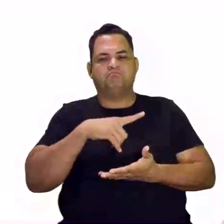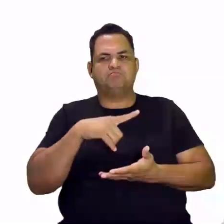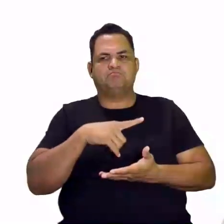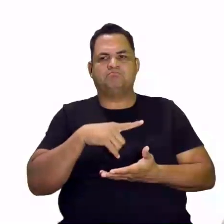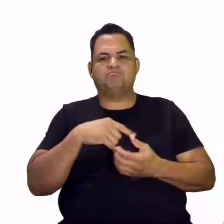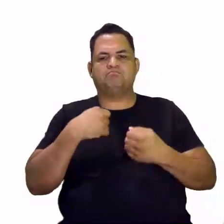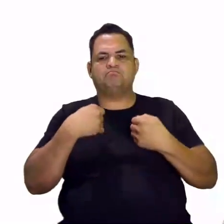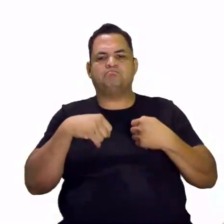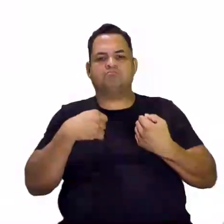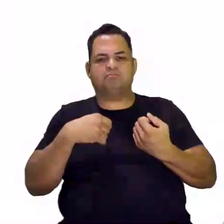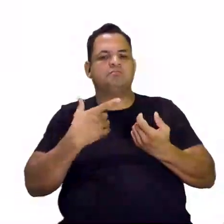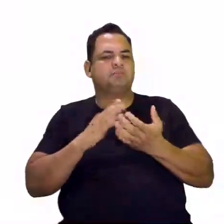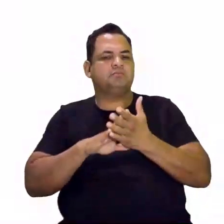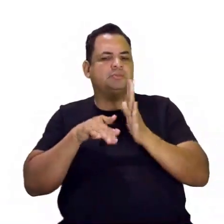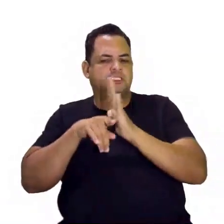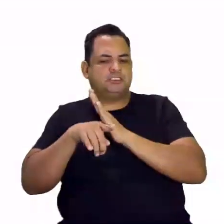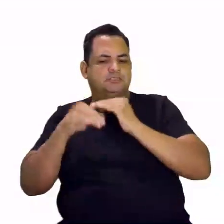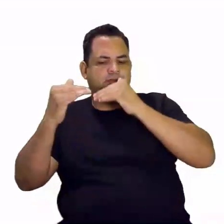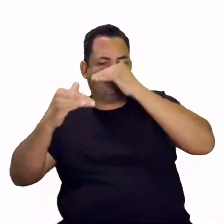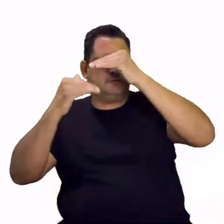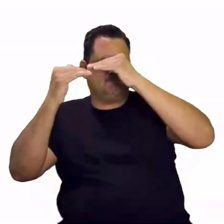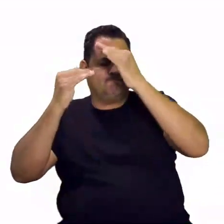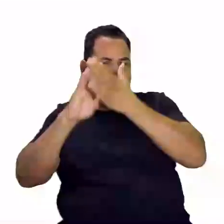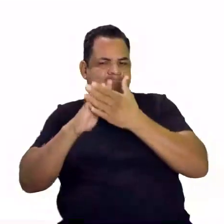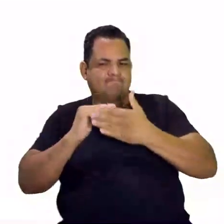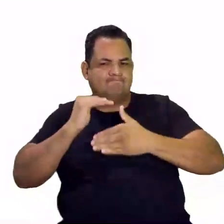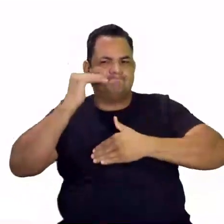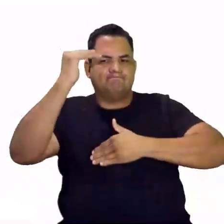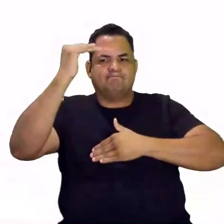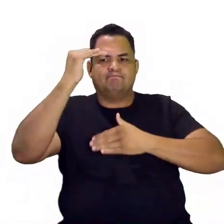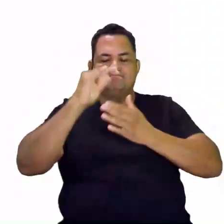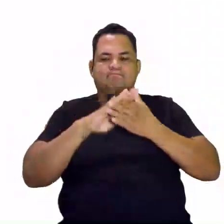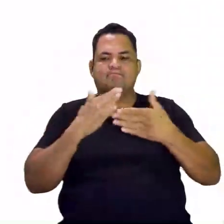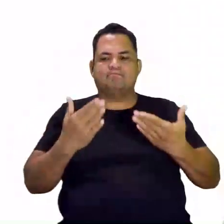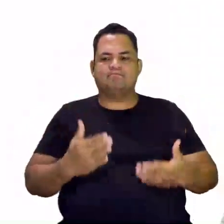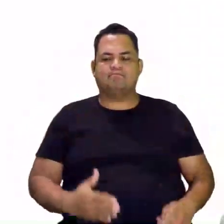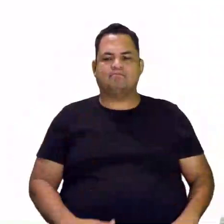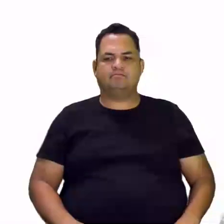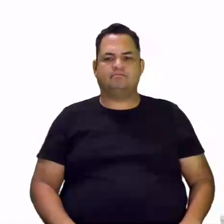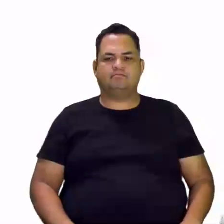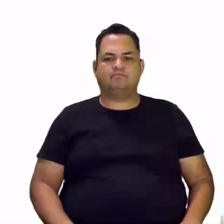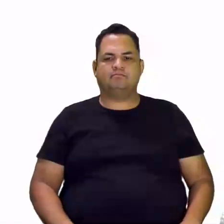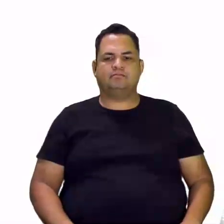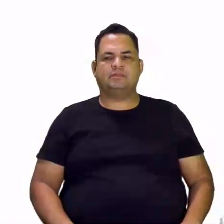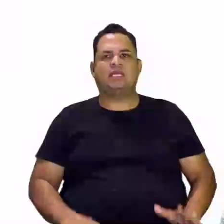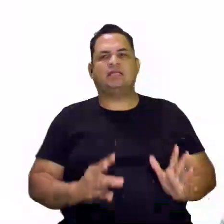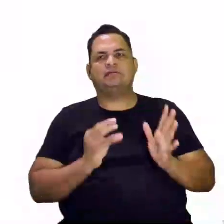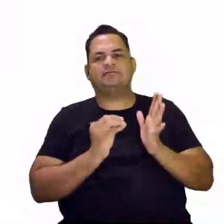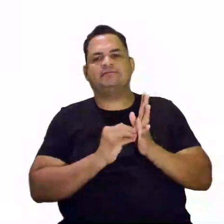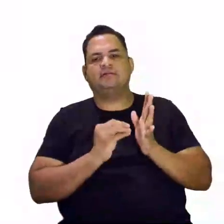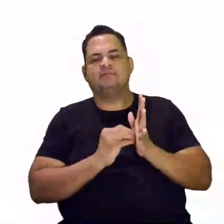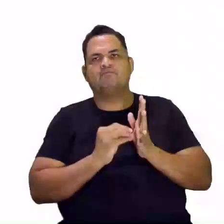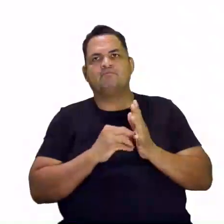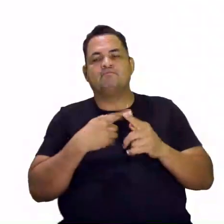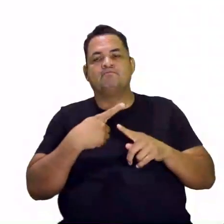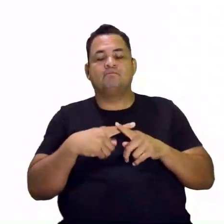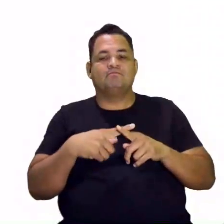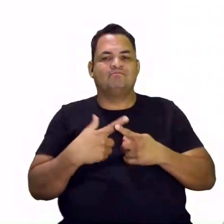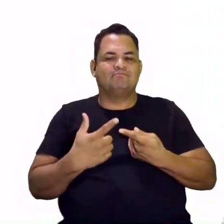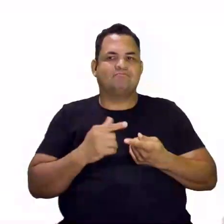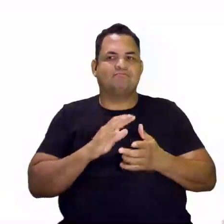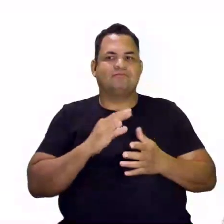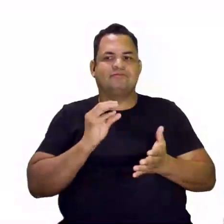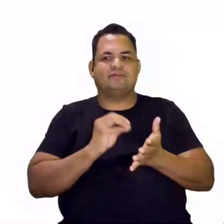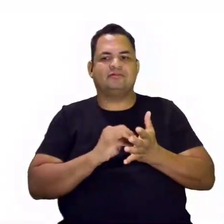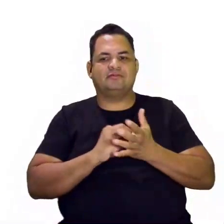ainda precisa ser descoberta. E aí muitas vezes a gente falta uma tecnologia de ponta,